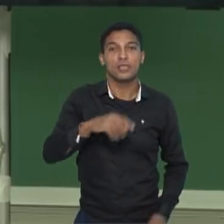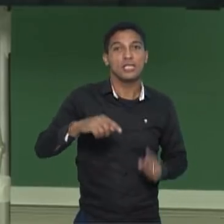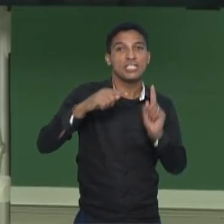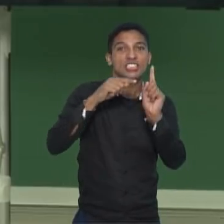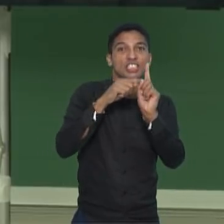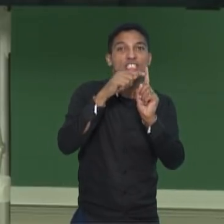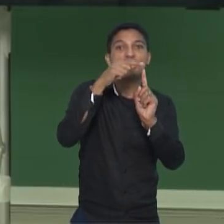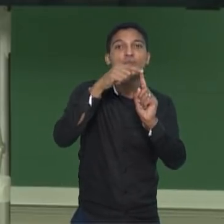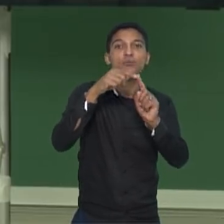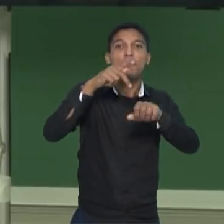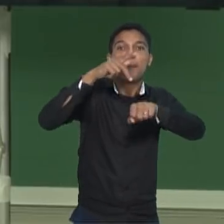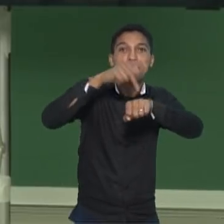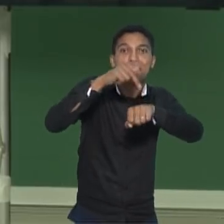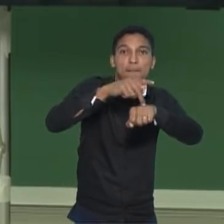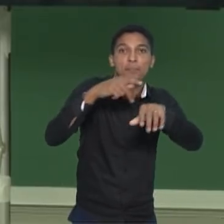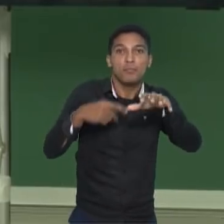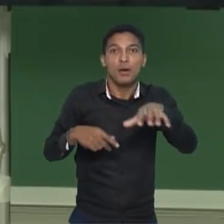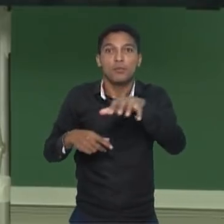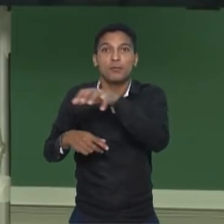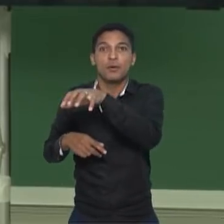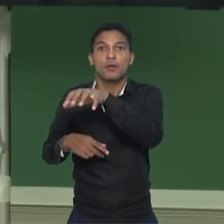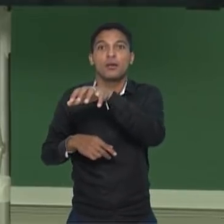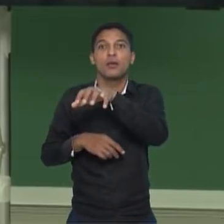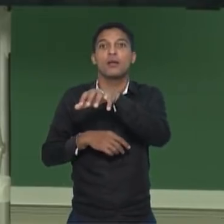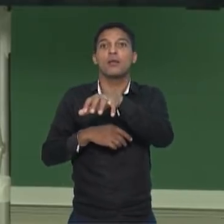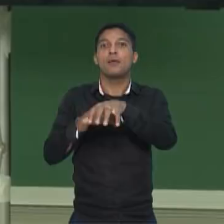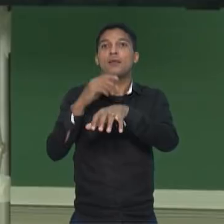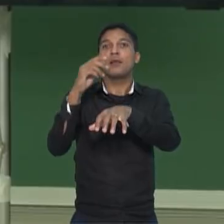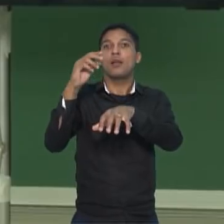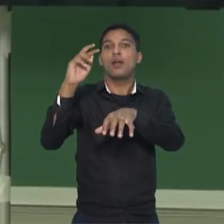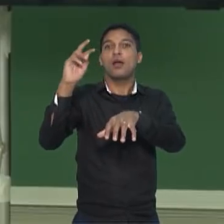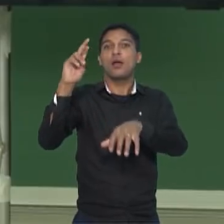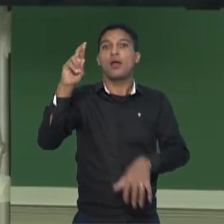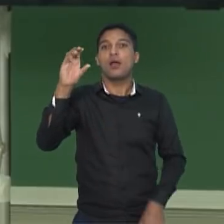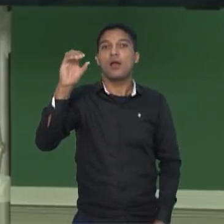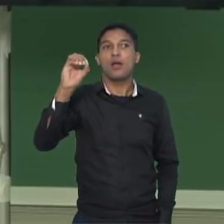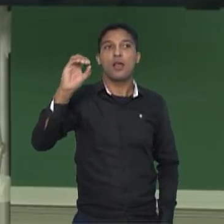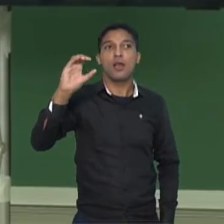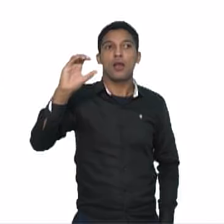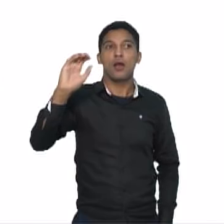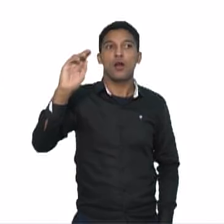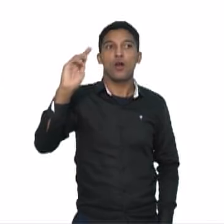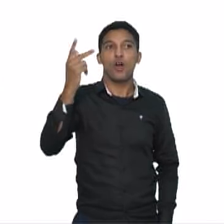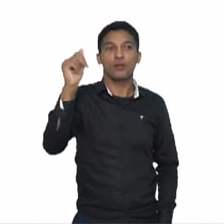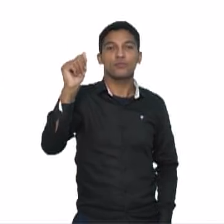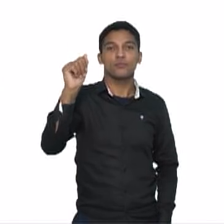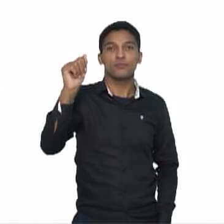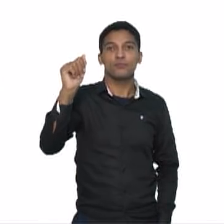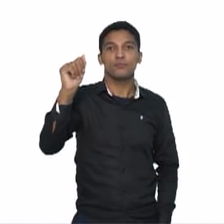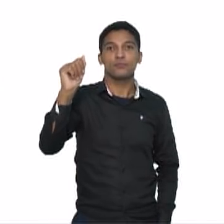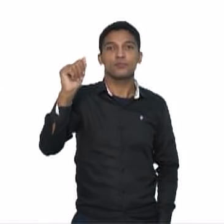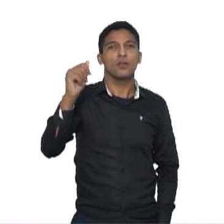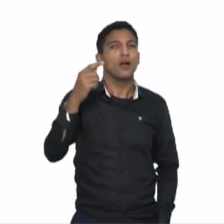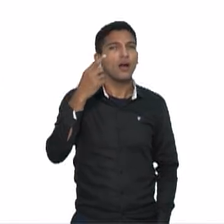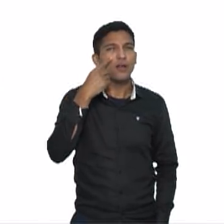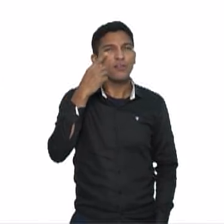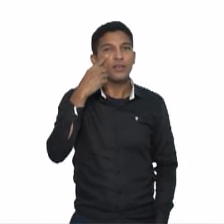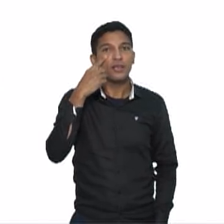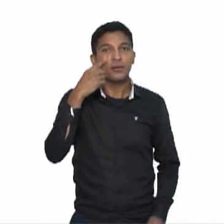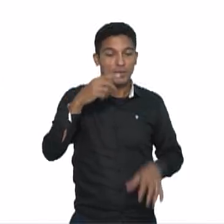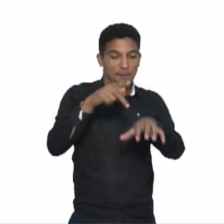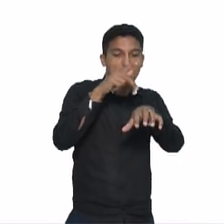os determinados solos. Então, vamos ver no slide. Principais tipos de